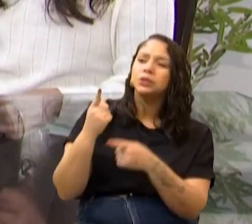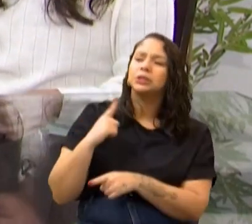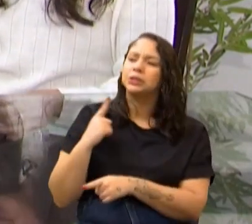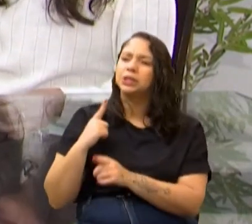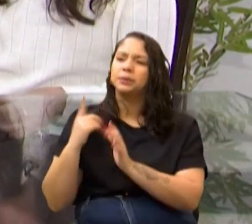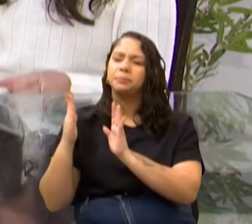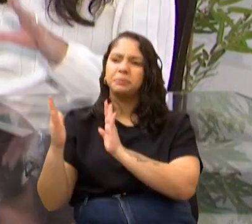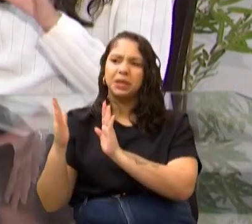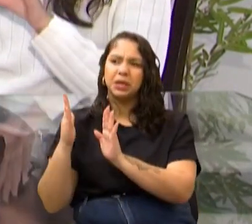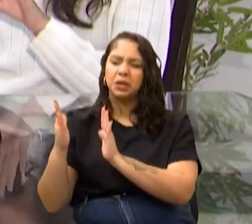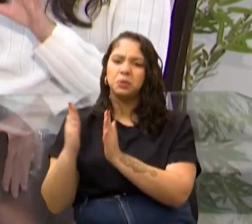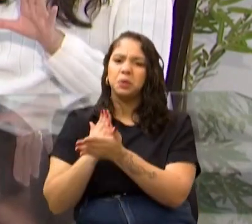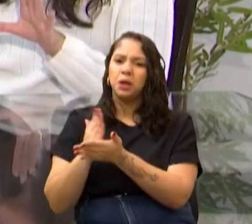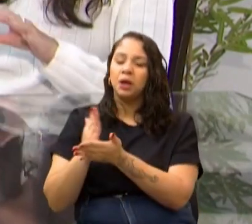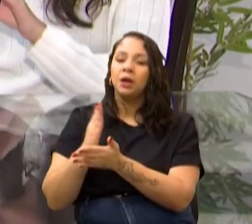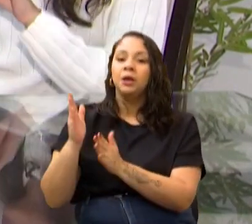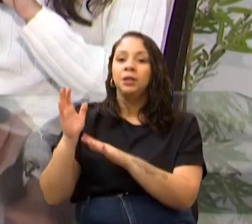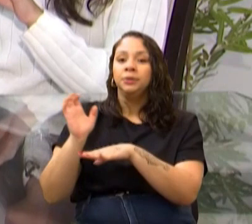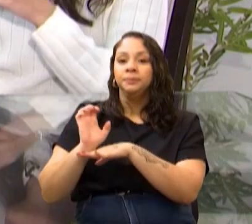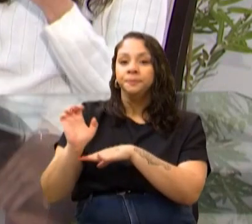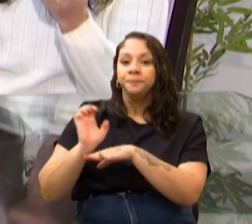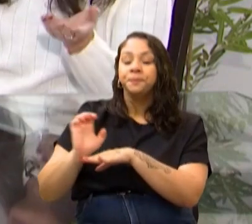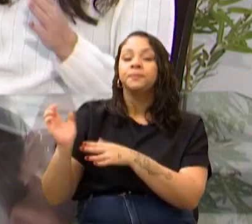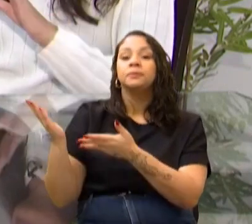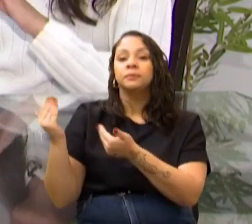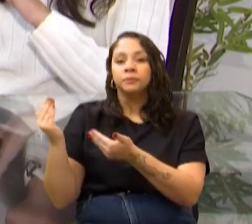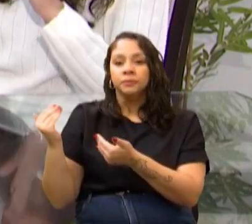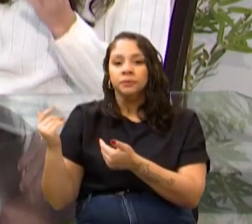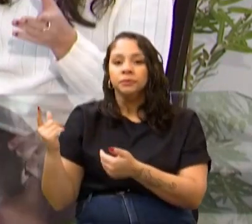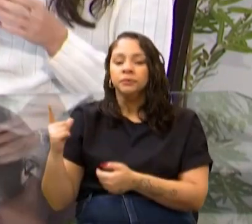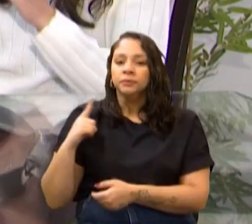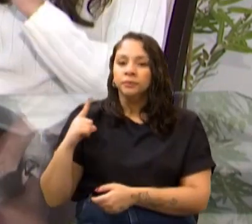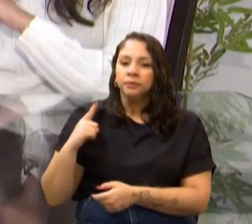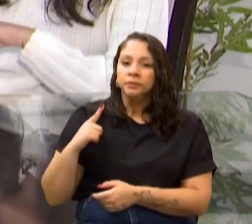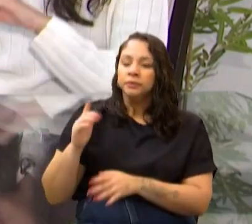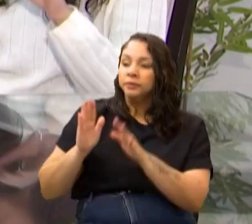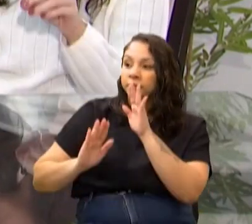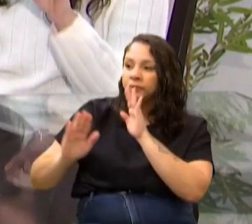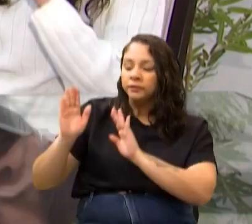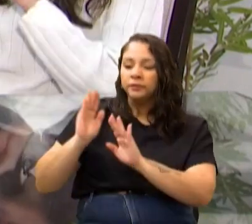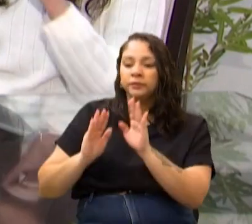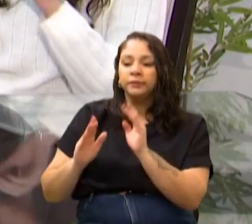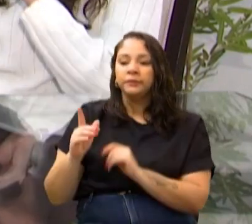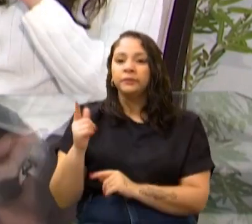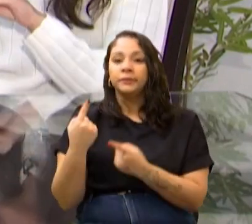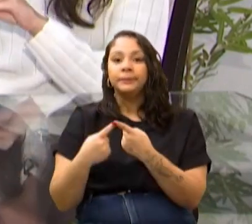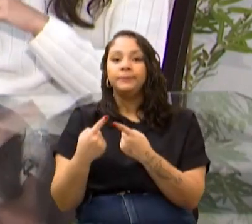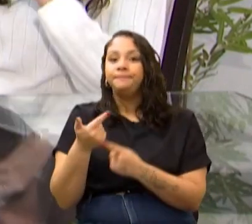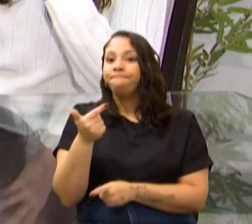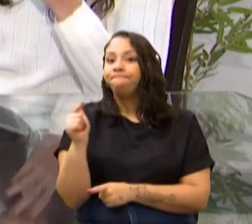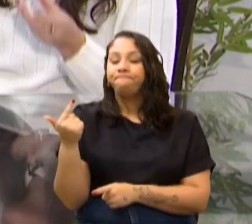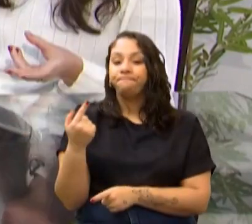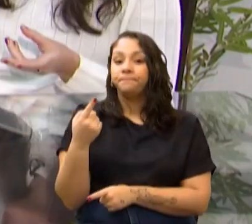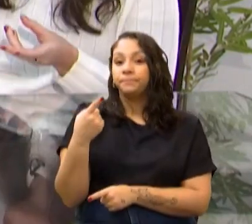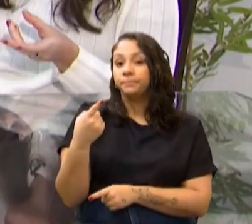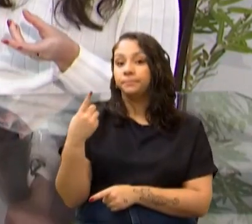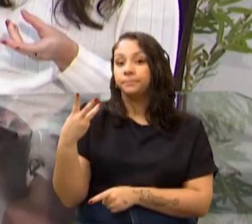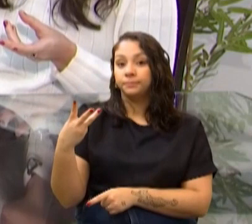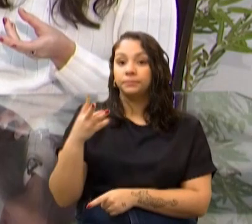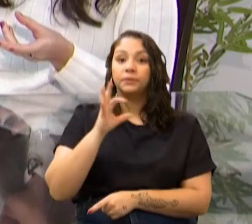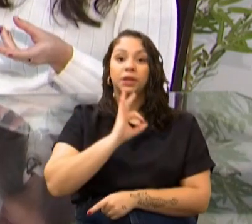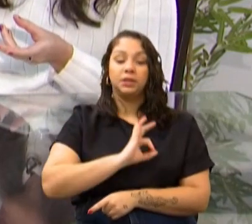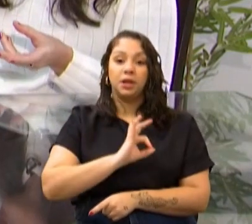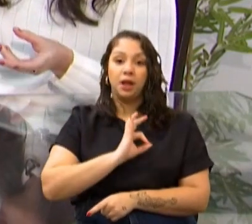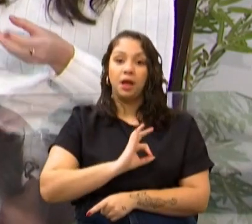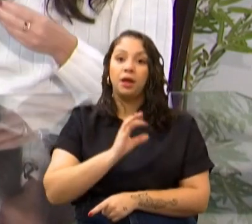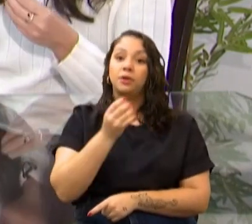se questionando, né? Tem algum período que os estagiários, os jovens precisam ter algum certo tipo de cuidado? Porque eles não têm